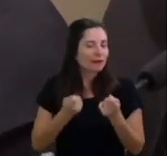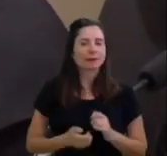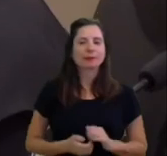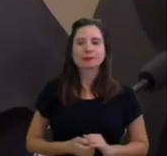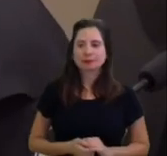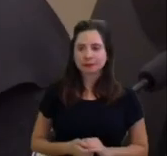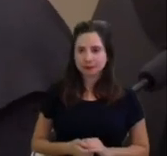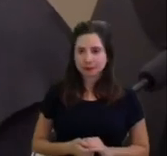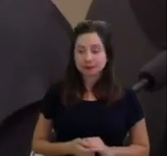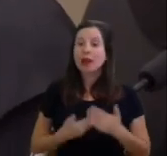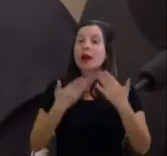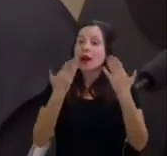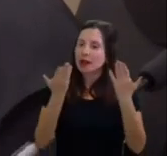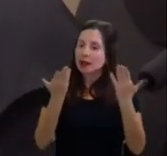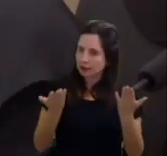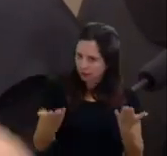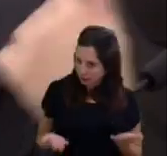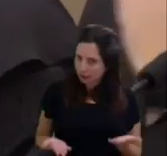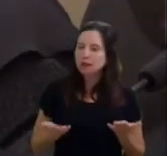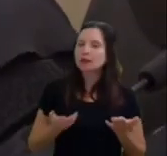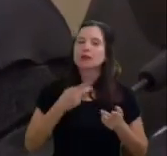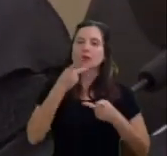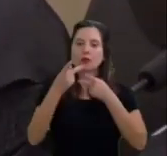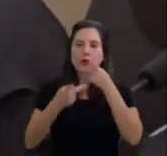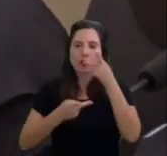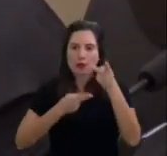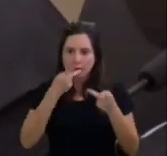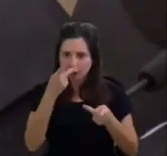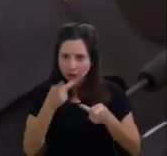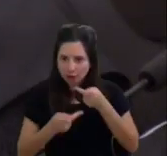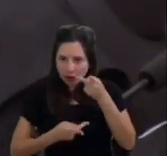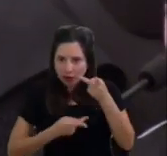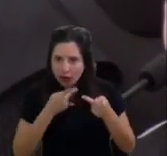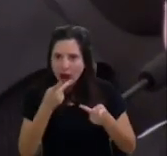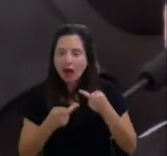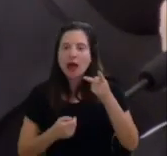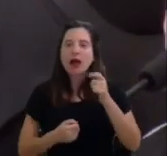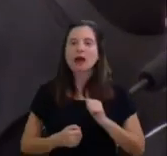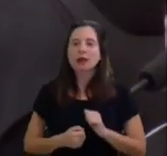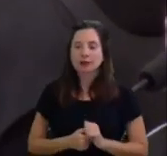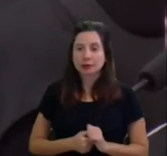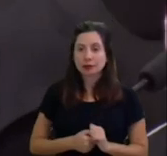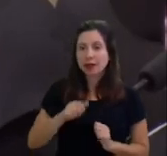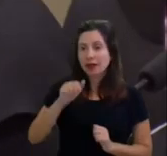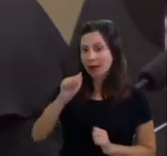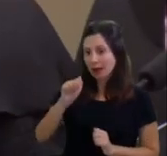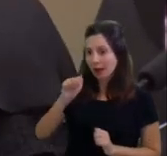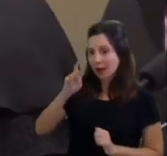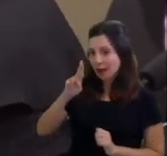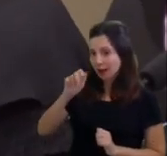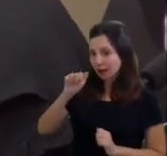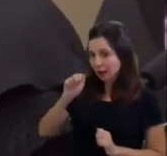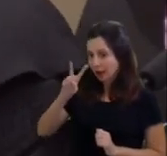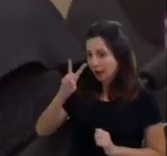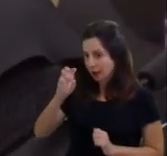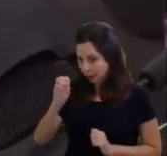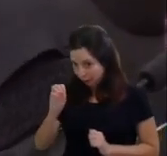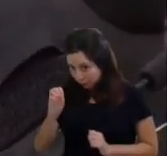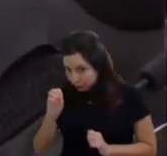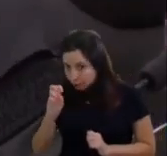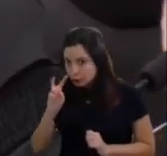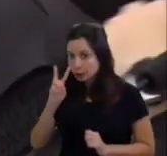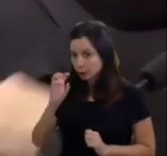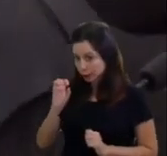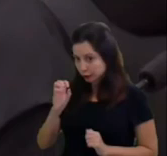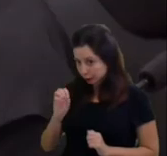Assim é que foi citado, né, o agravo regimental no agravo do instrumento 924 de 2016, no qual se afirmou que a